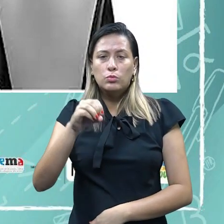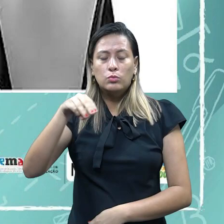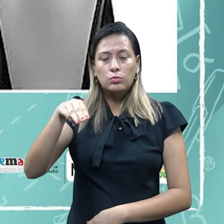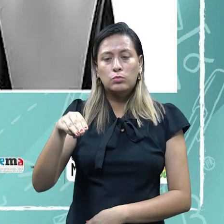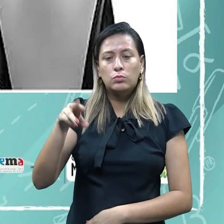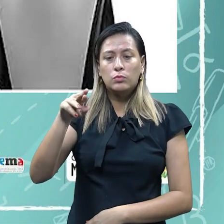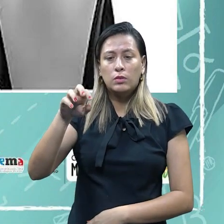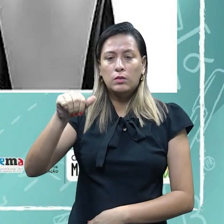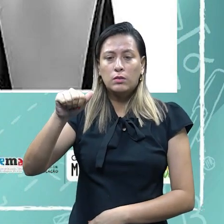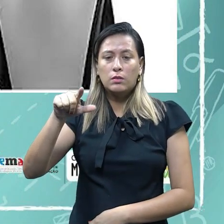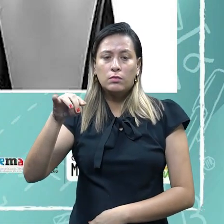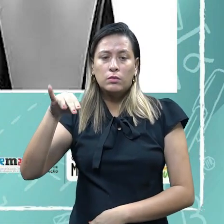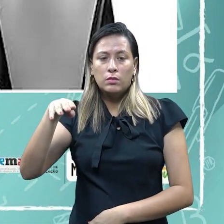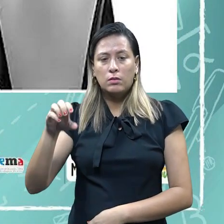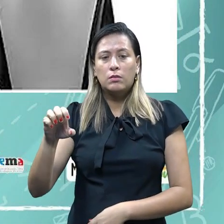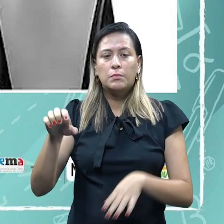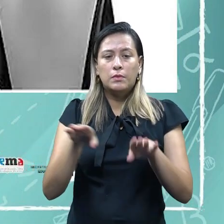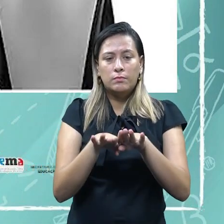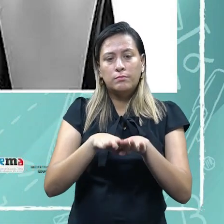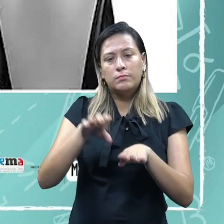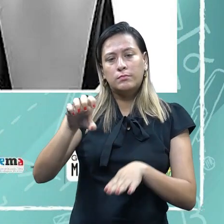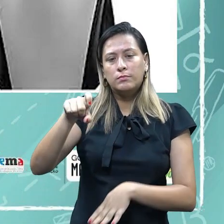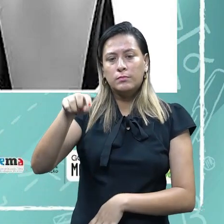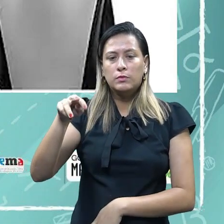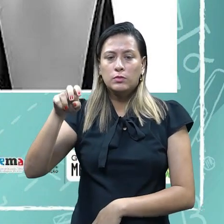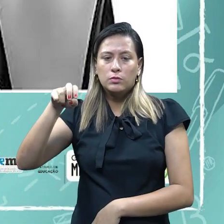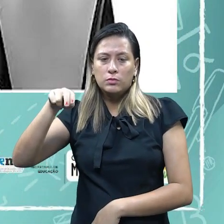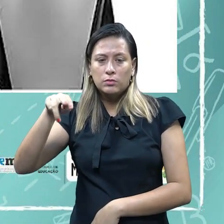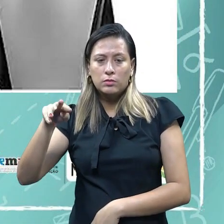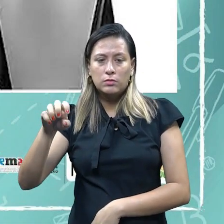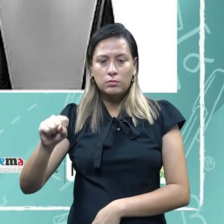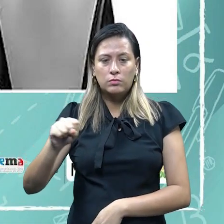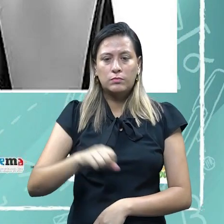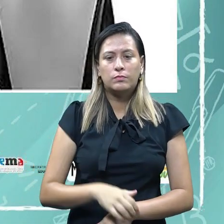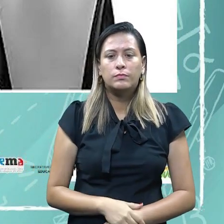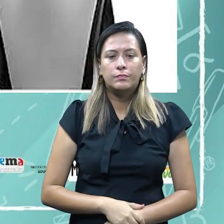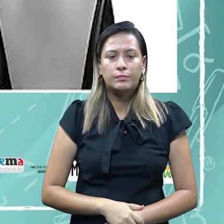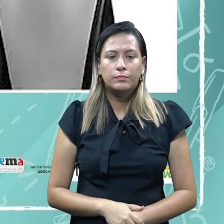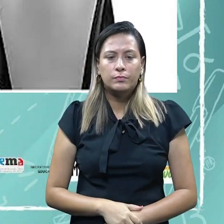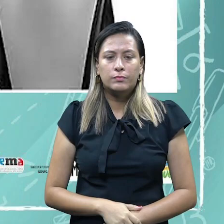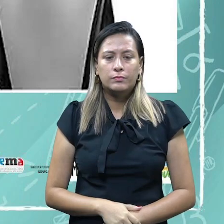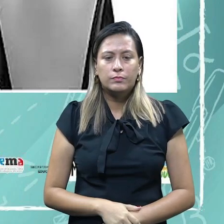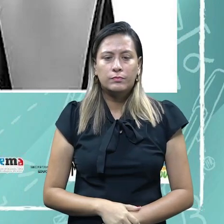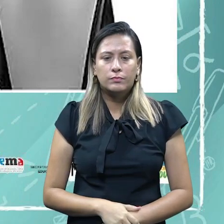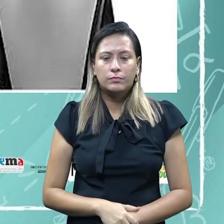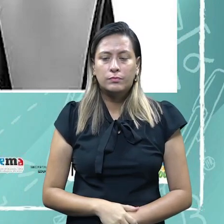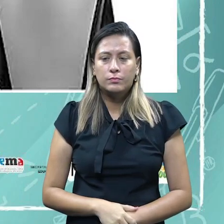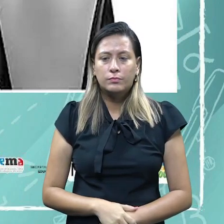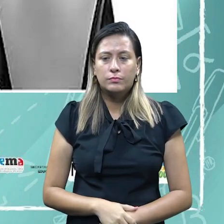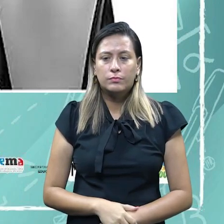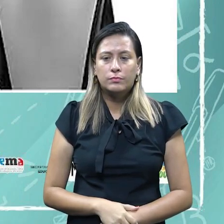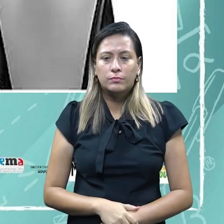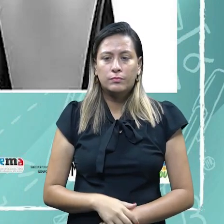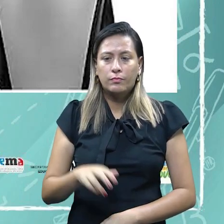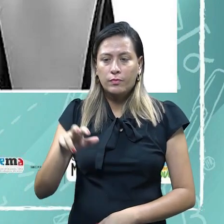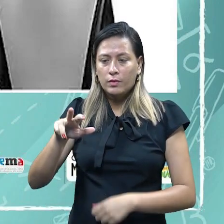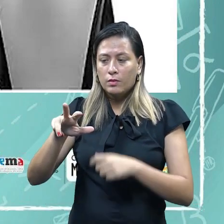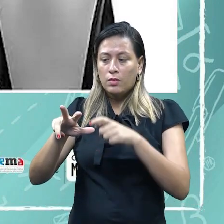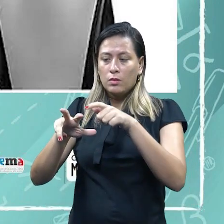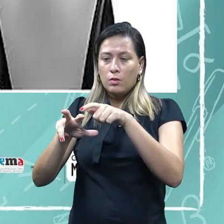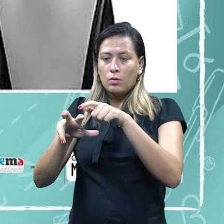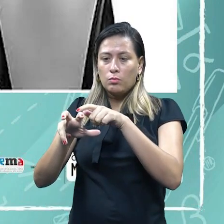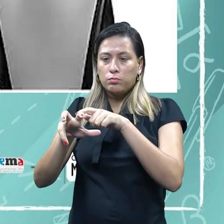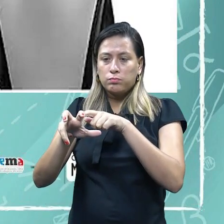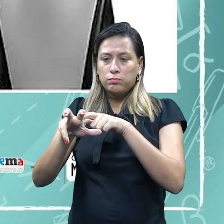PAN, Zoom Real Time e o Zoom Extends. Para a ferramenta PAN, basta apertar o botão